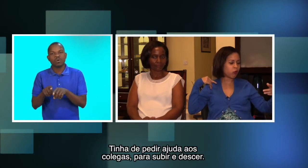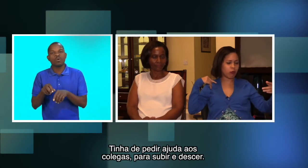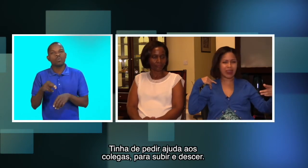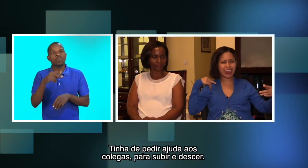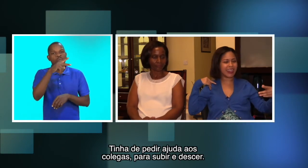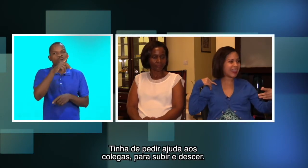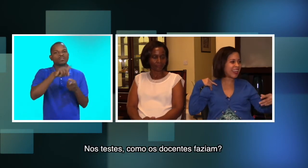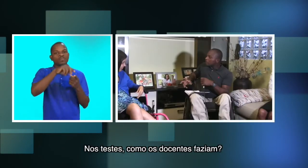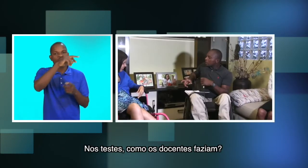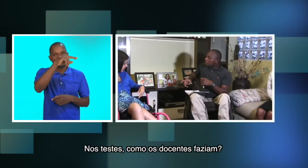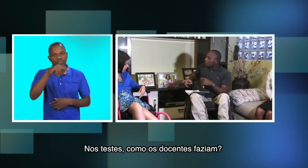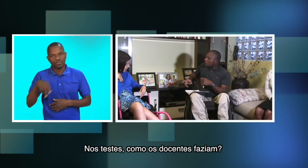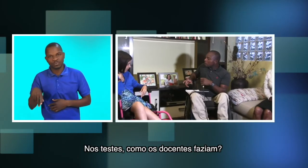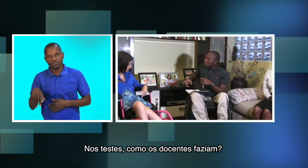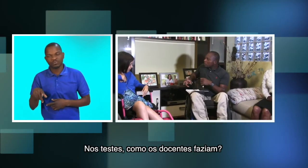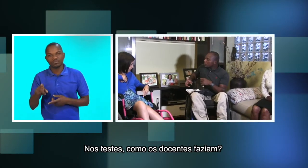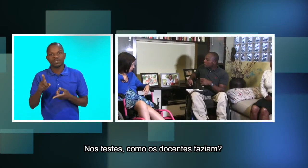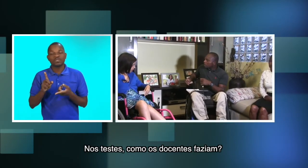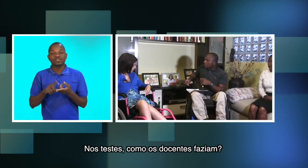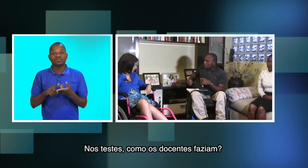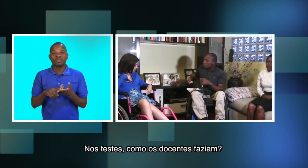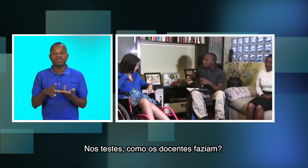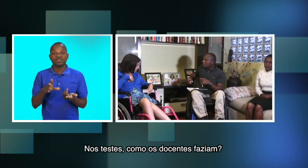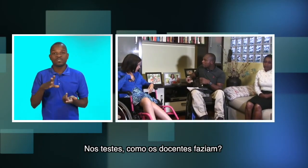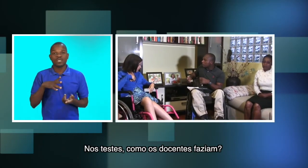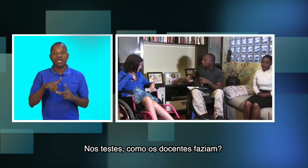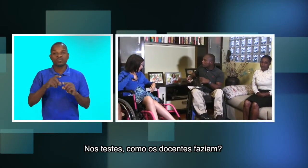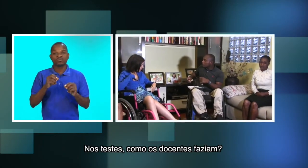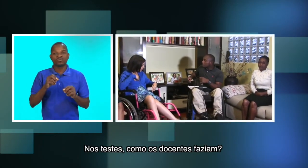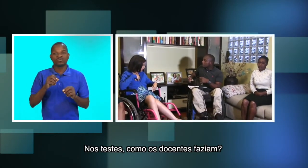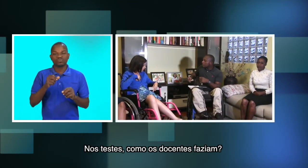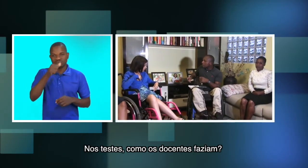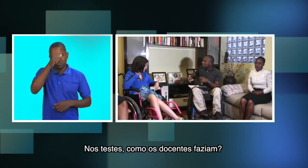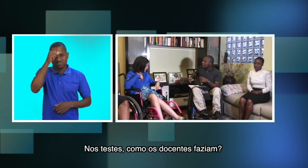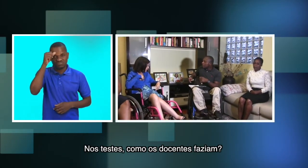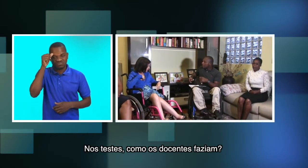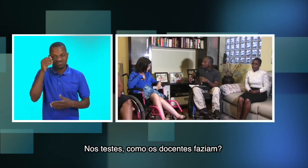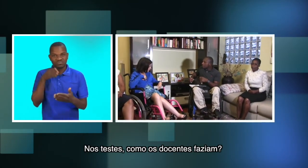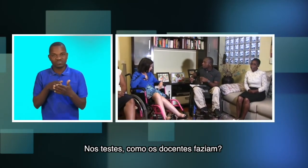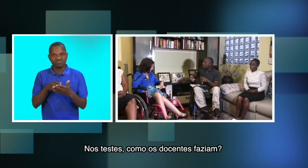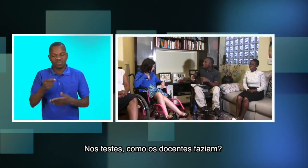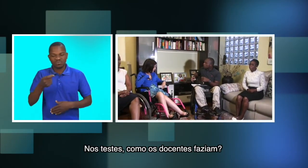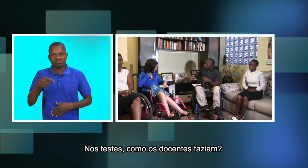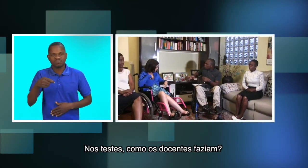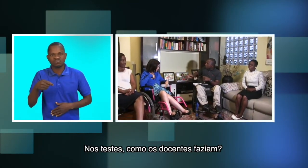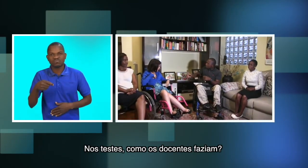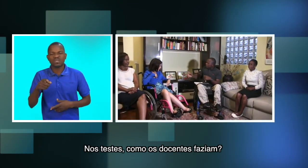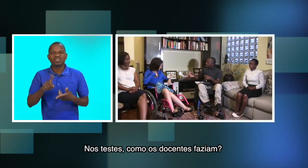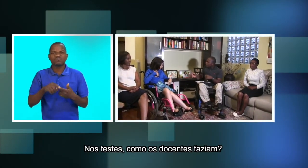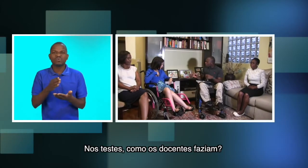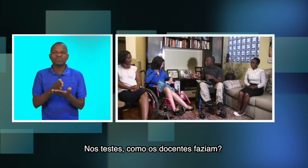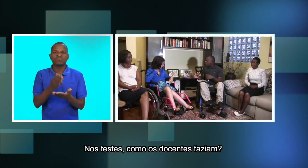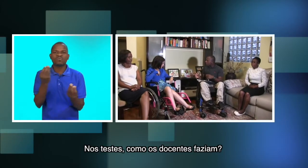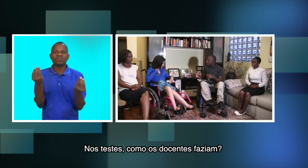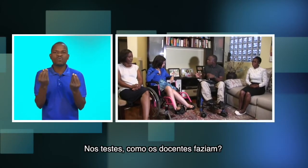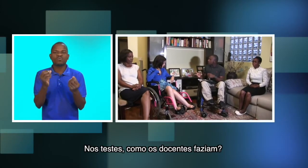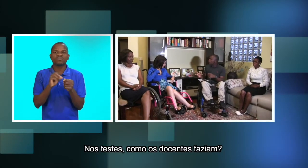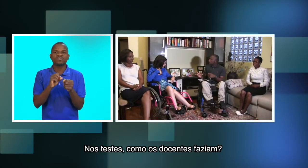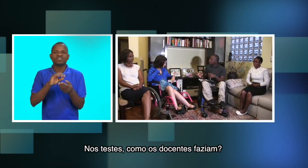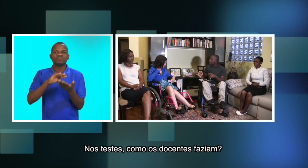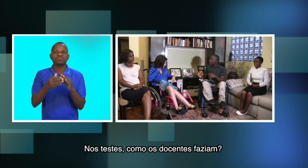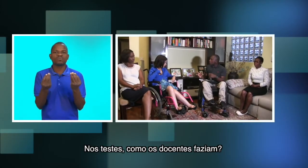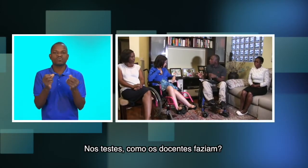para subir e descer. E sabendo que há mobilidade em termos de escrita e nos testes, como é que